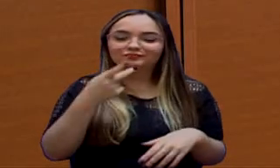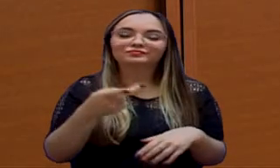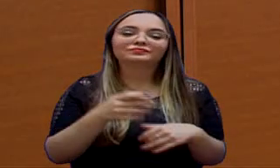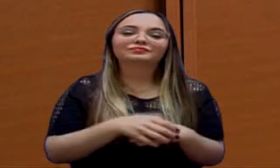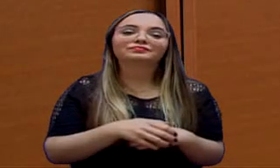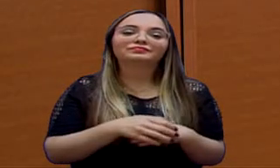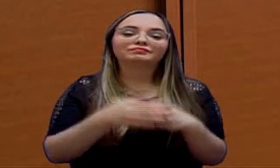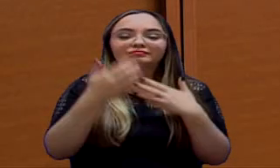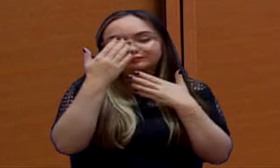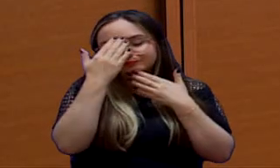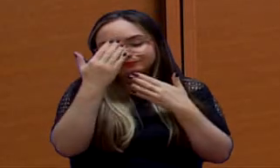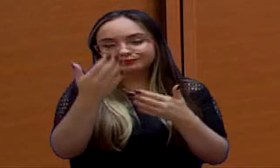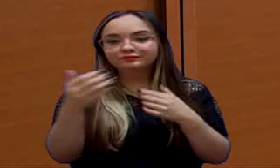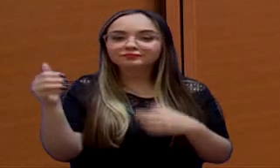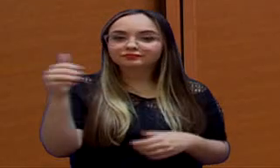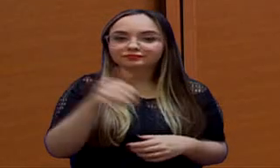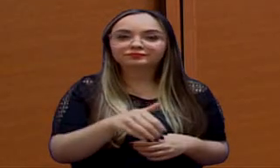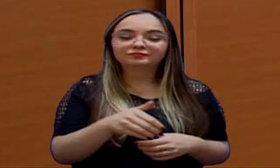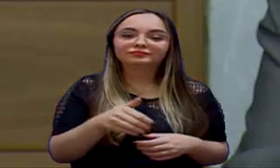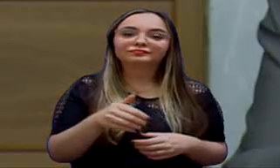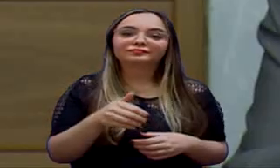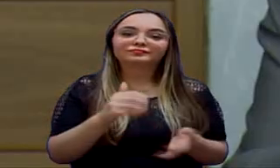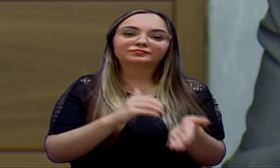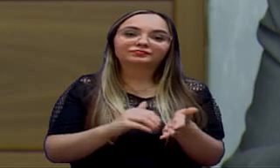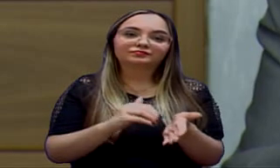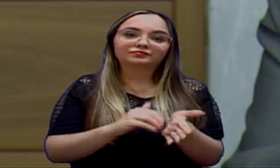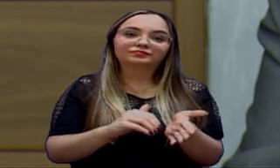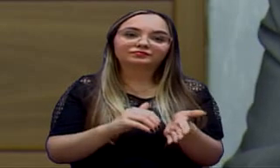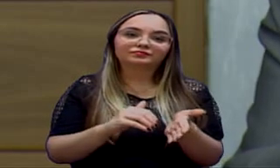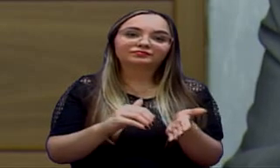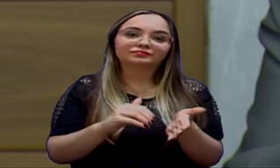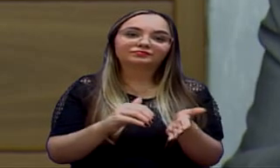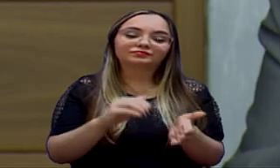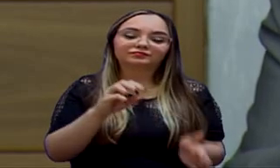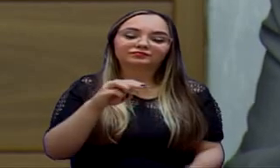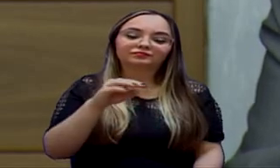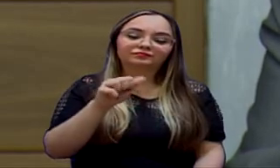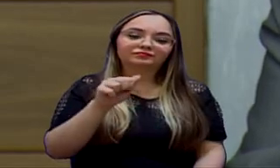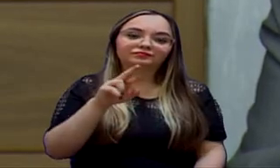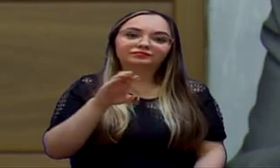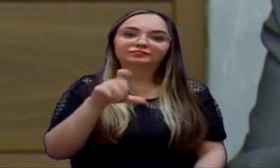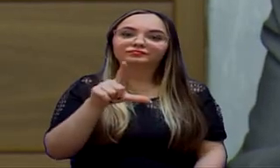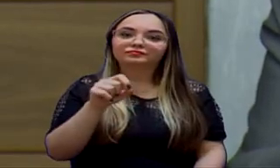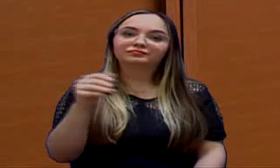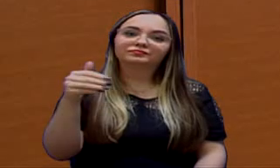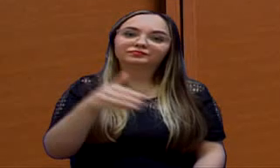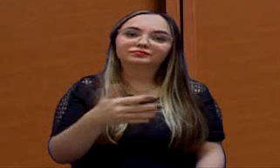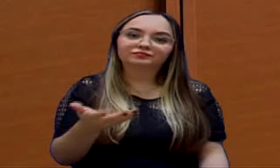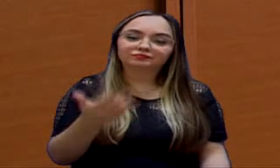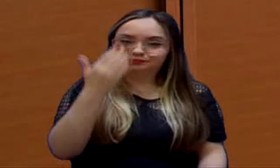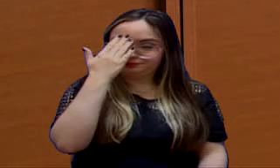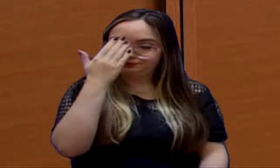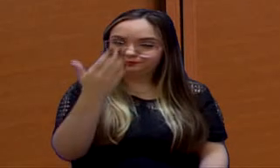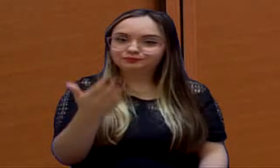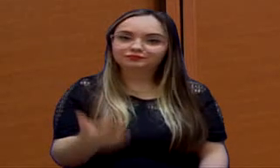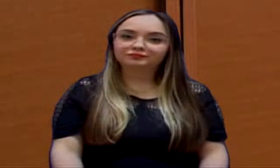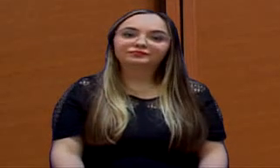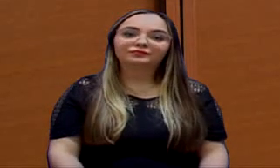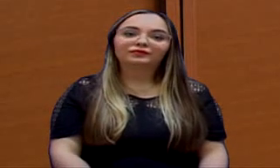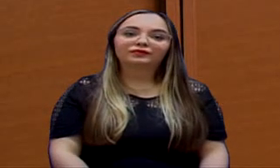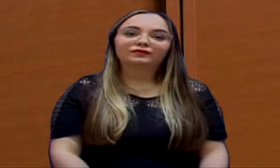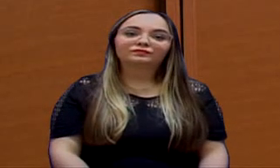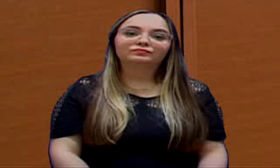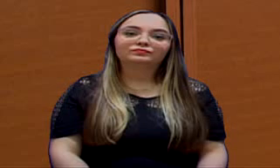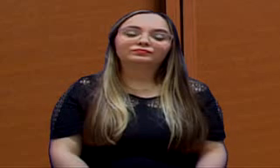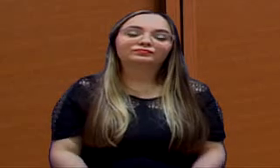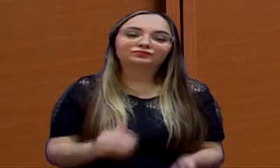agradecer a presença aqui do secretário Marcelo regalados do secretário da Secretária Municipal